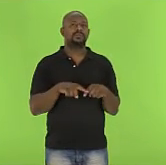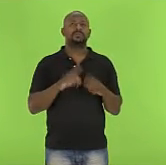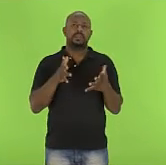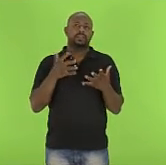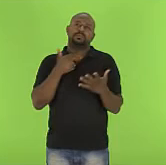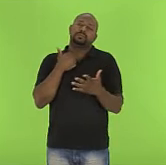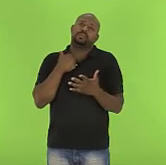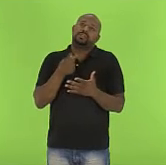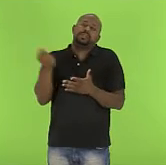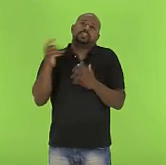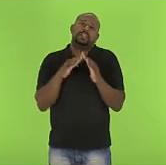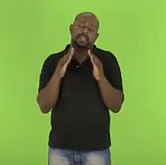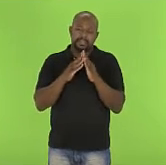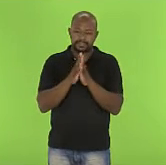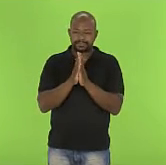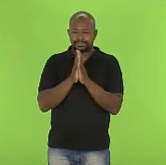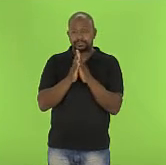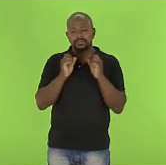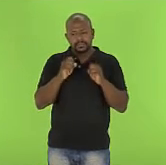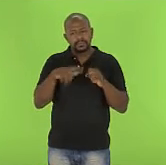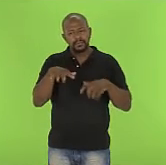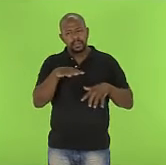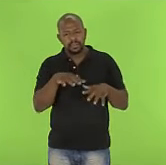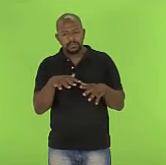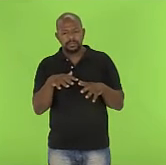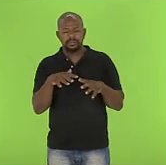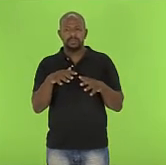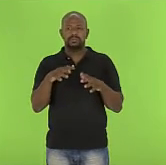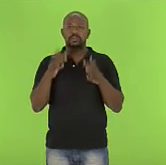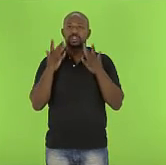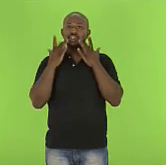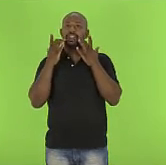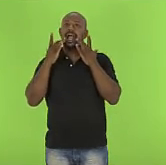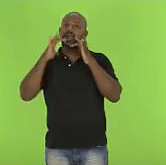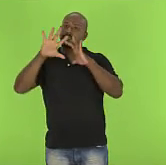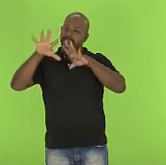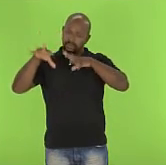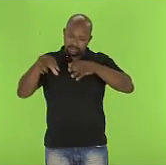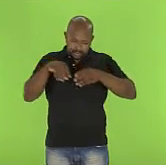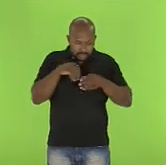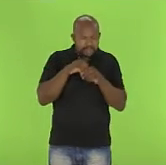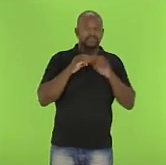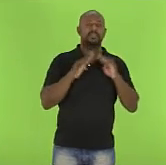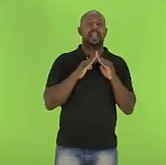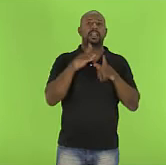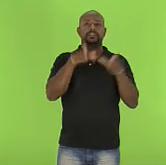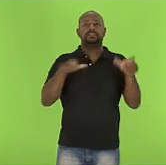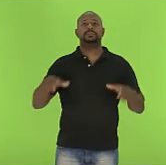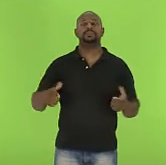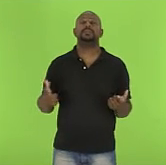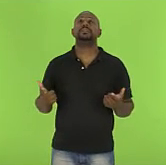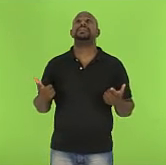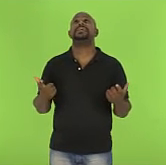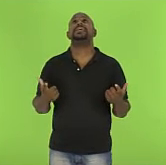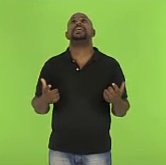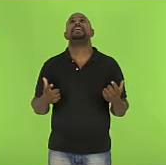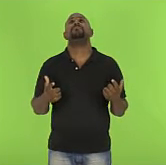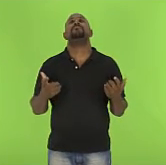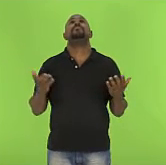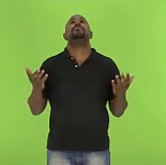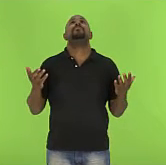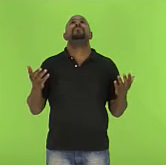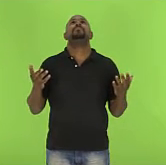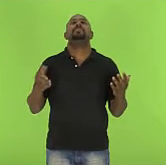momento, já que a gente não pode sair de casa. Pode ser uma forma de botar o teatro dentro da casa das pessoas.